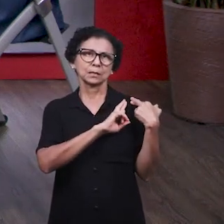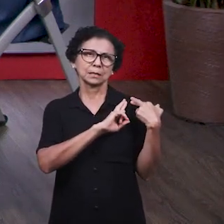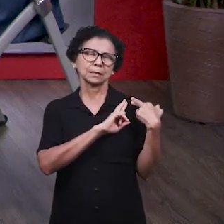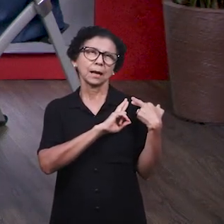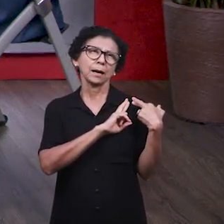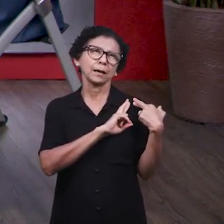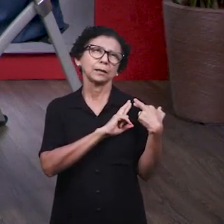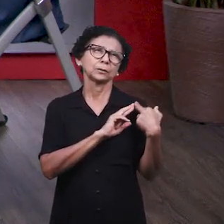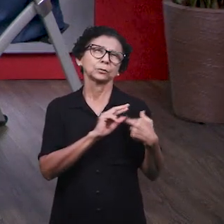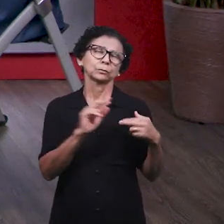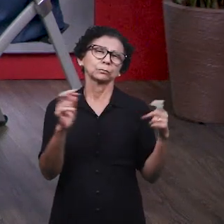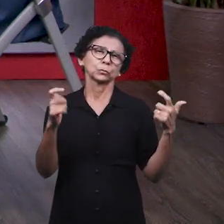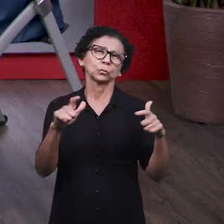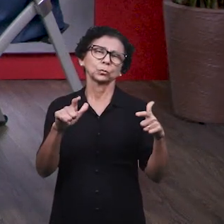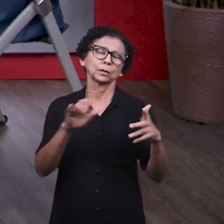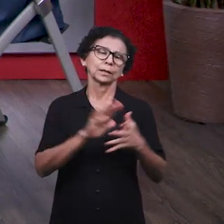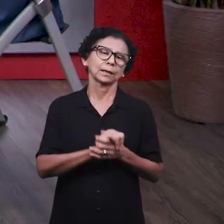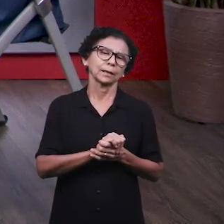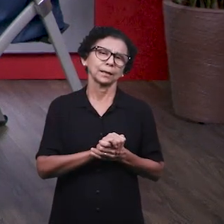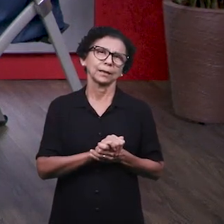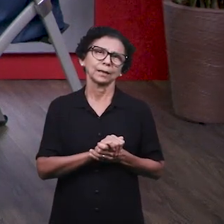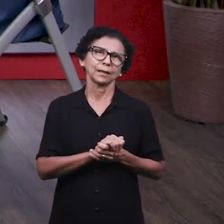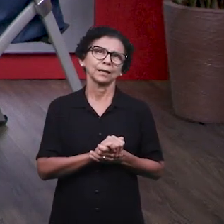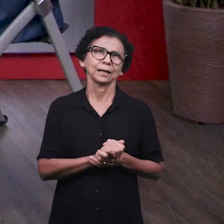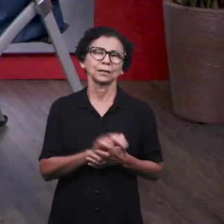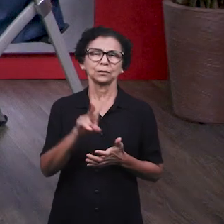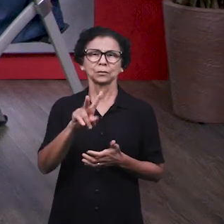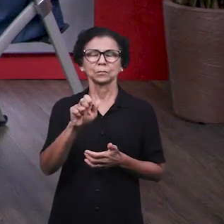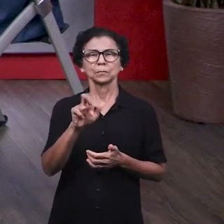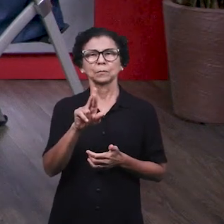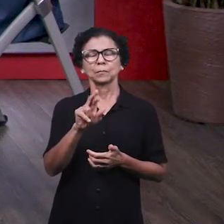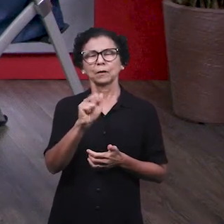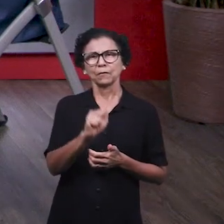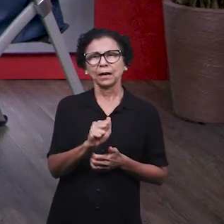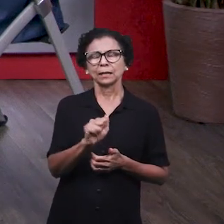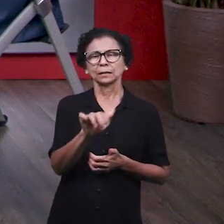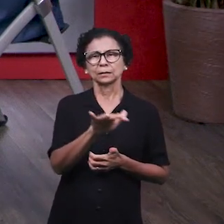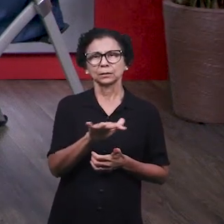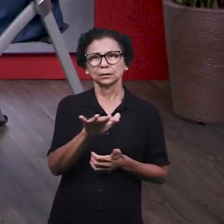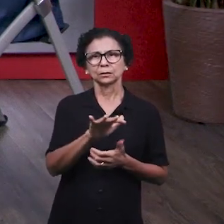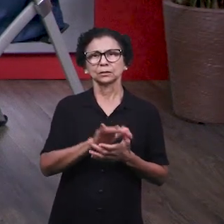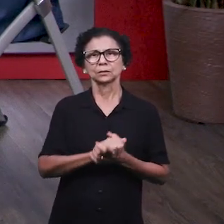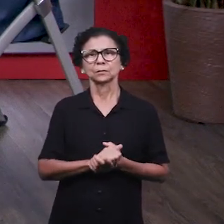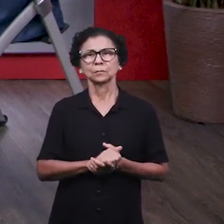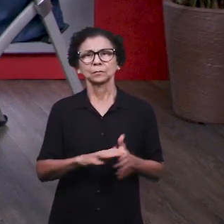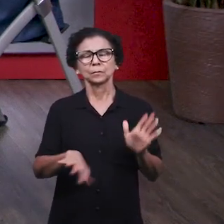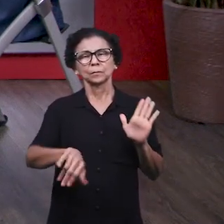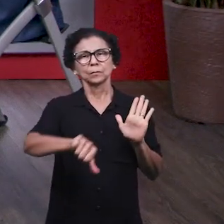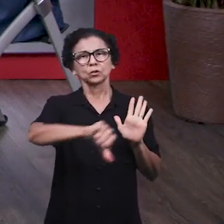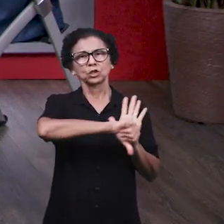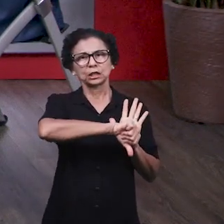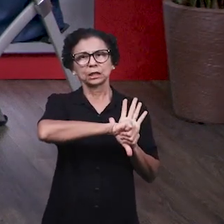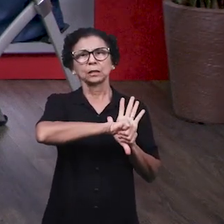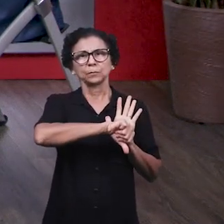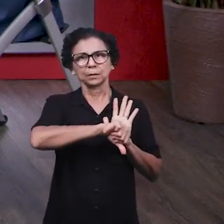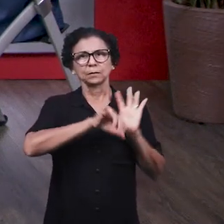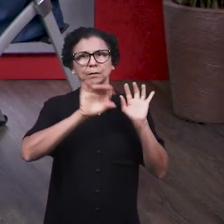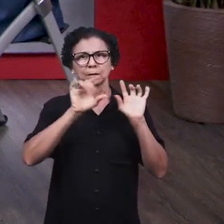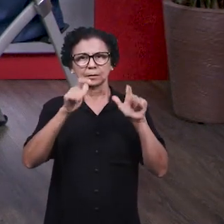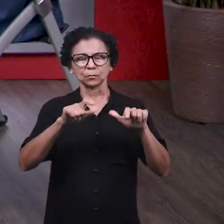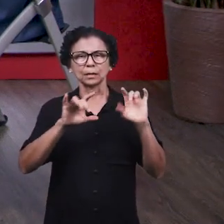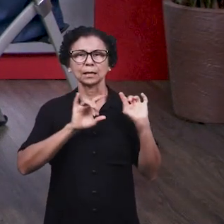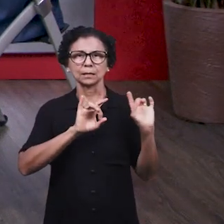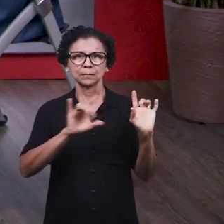que falava muito pequenas causas, não, juizado especial criminal. Além da direção do fórum, eu tinha a